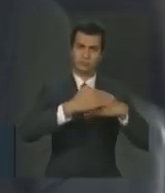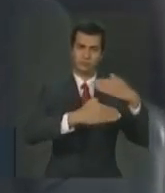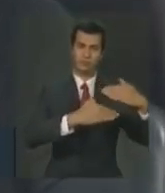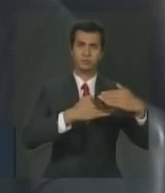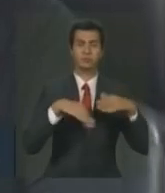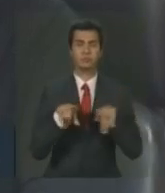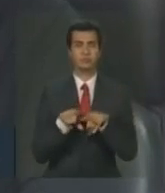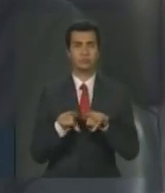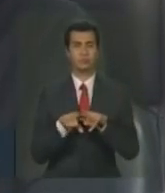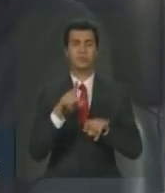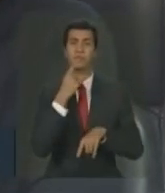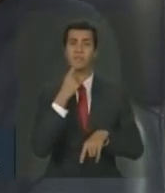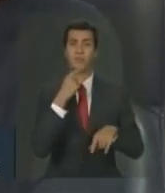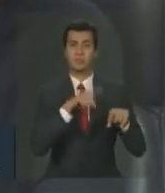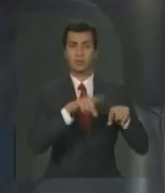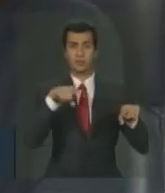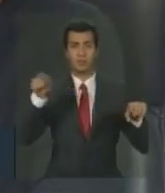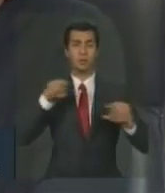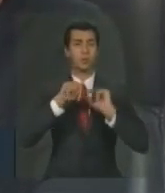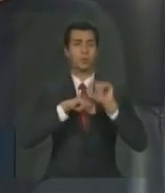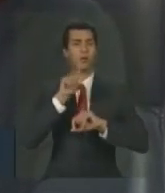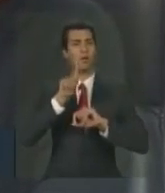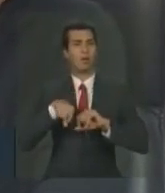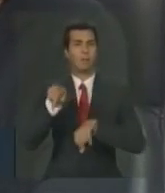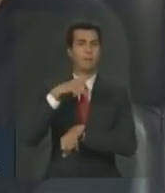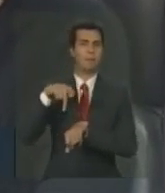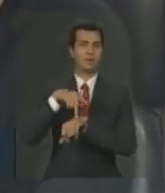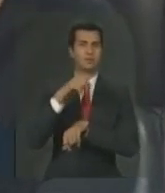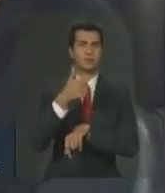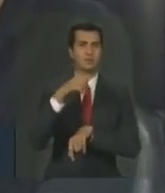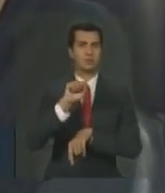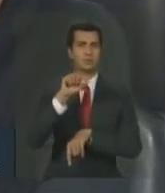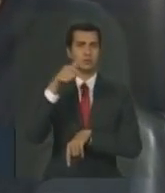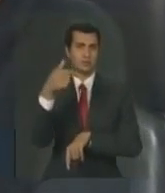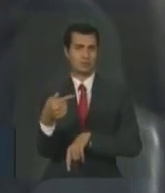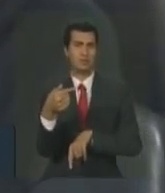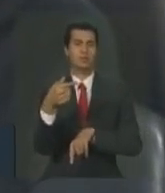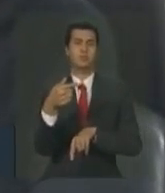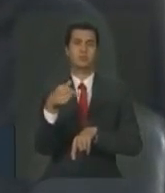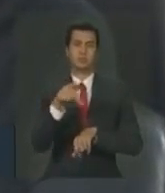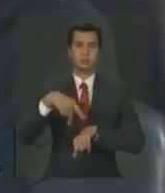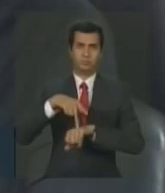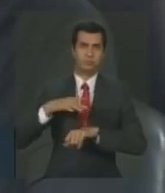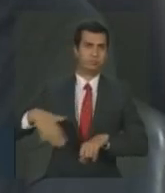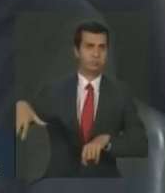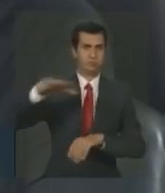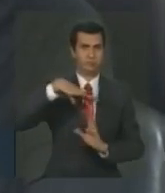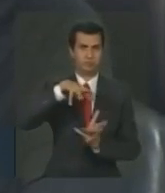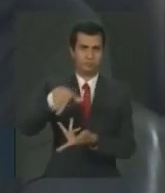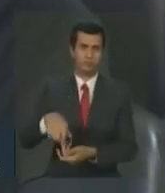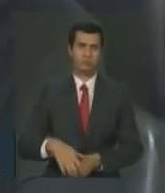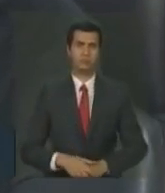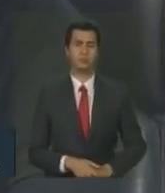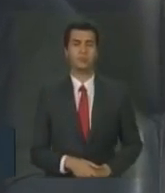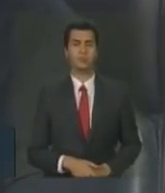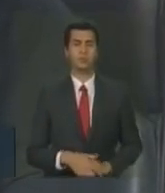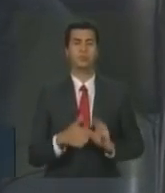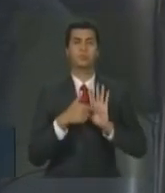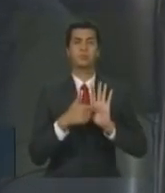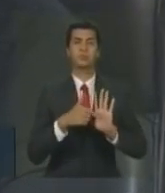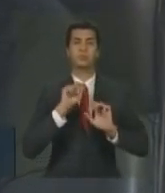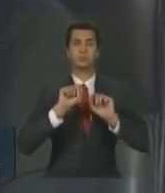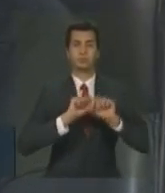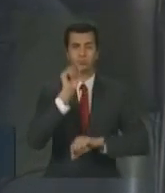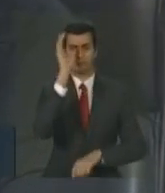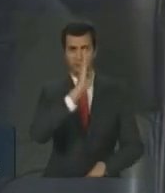linha vermelha, o crescimento da média dos outros 187 países, mostrando que, ano a ano,